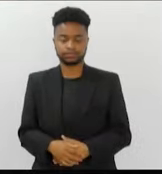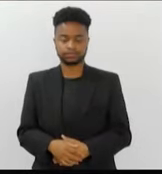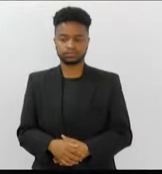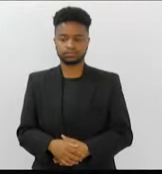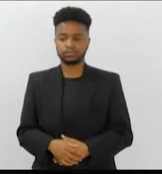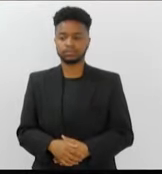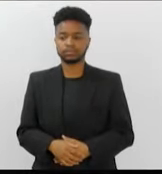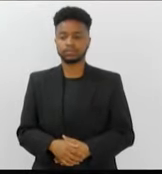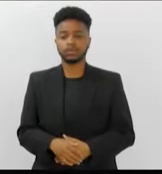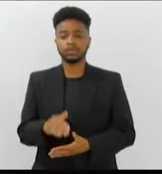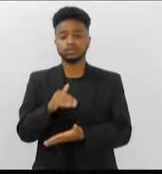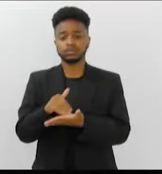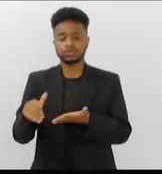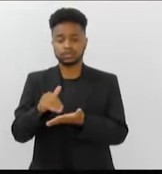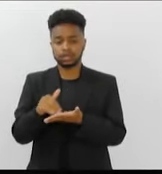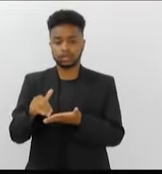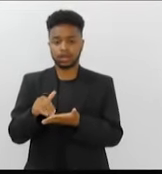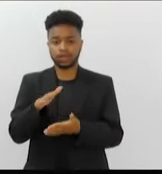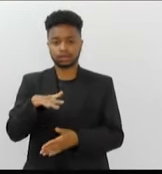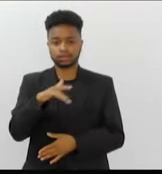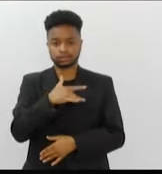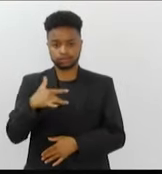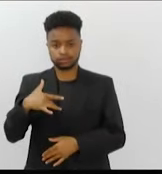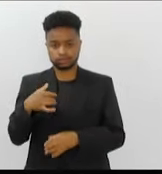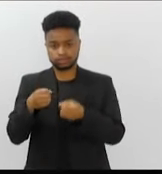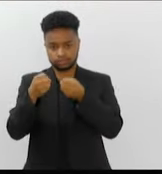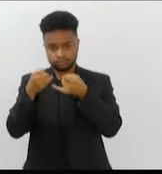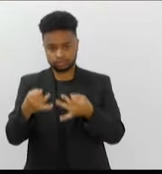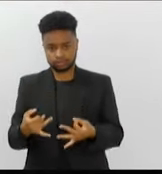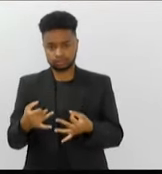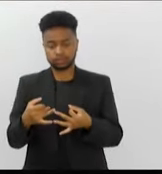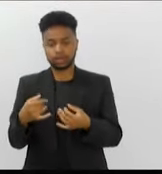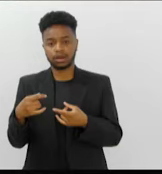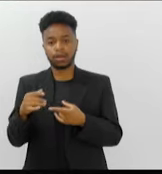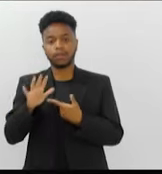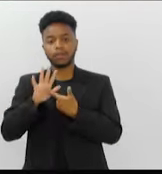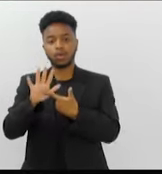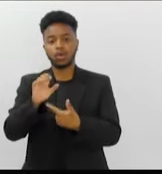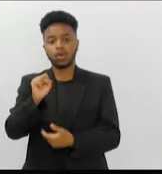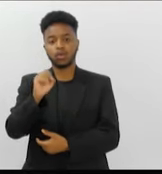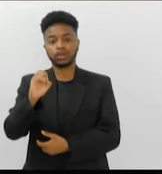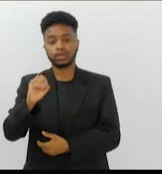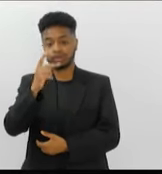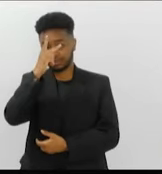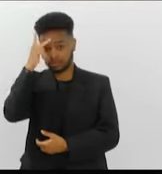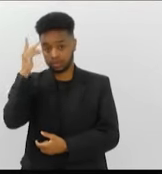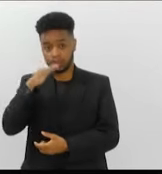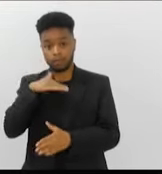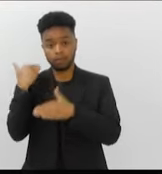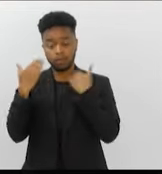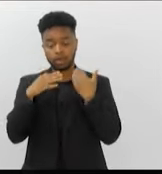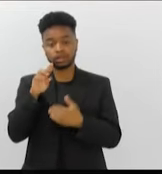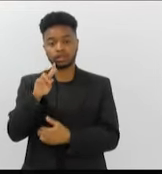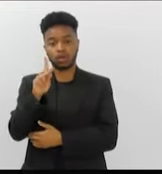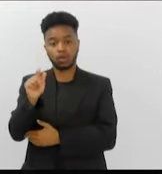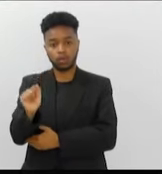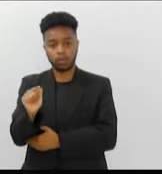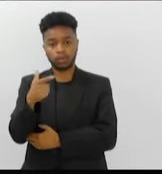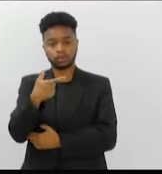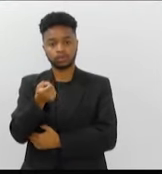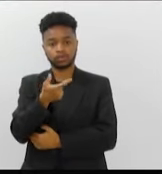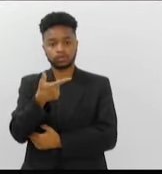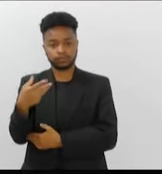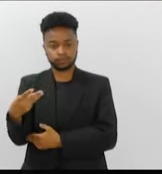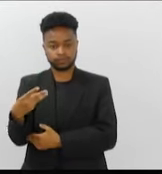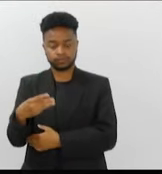do próprio secretário municipal de saúde na Câmara, que 80 pessoas morreram na UPA de Itapiruna no ano de 23,